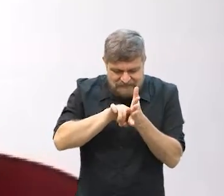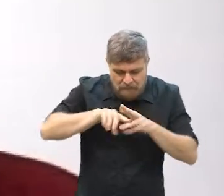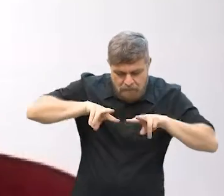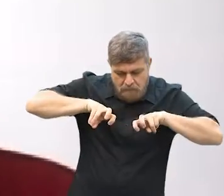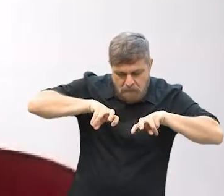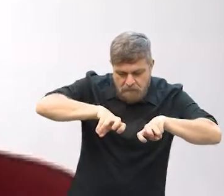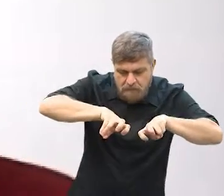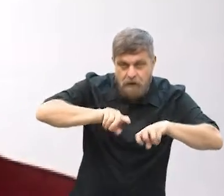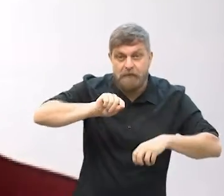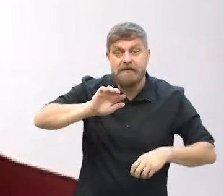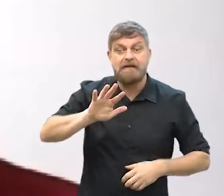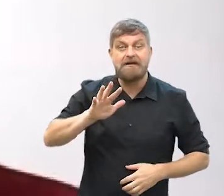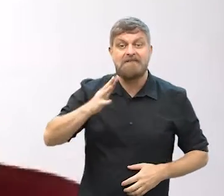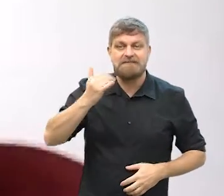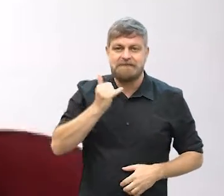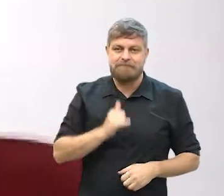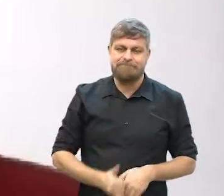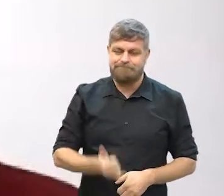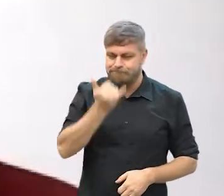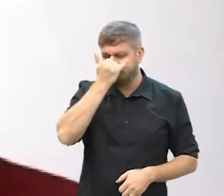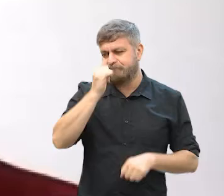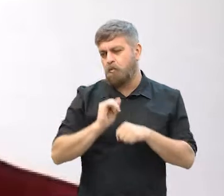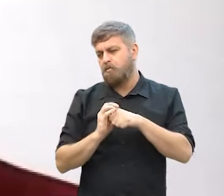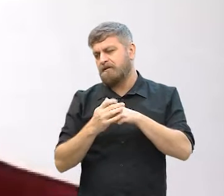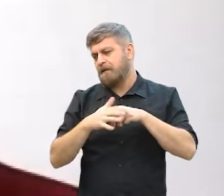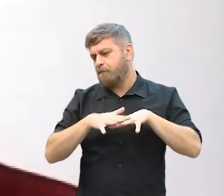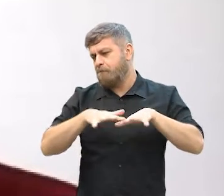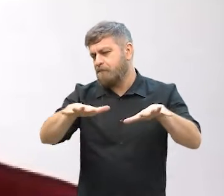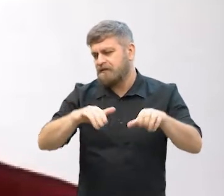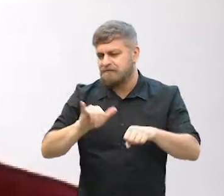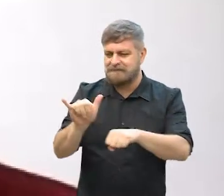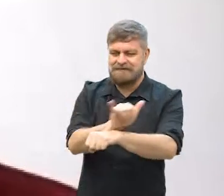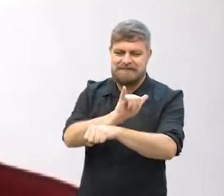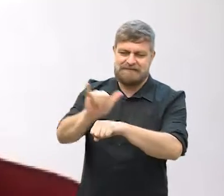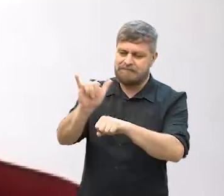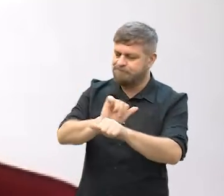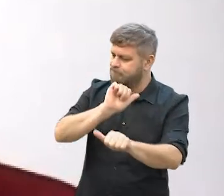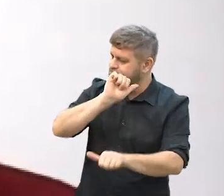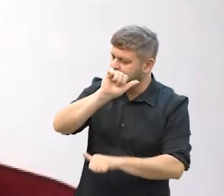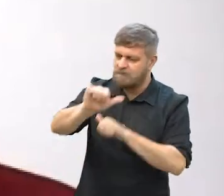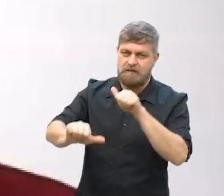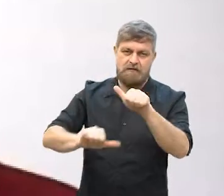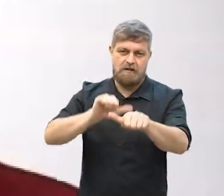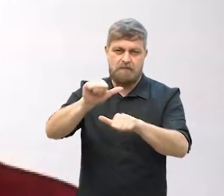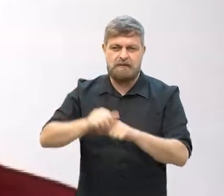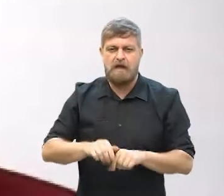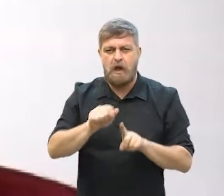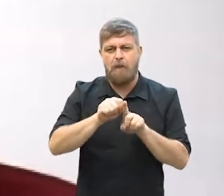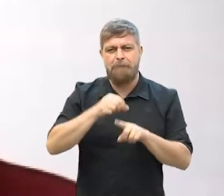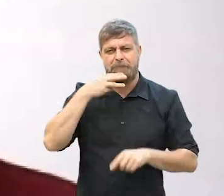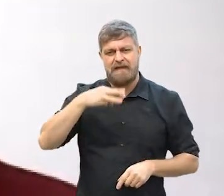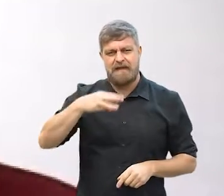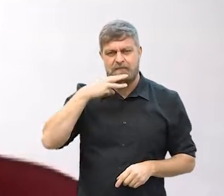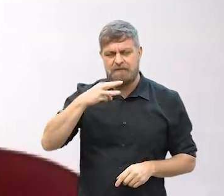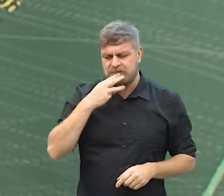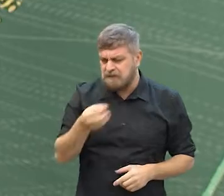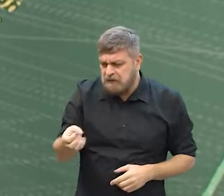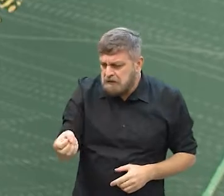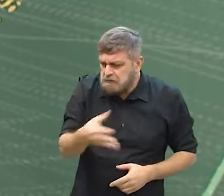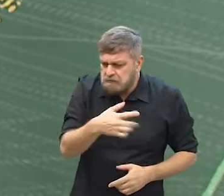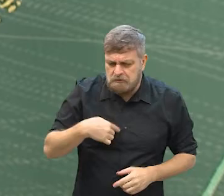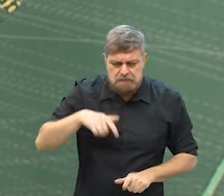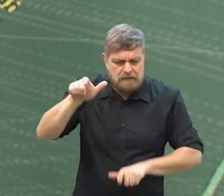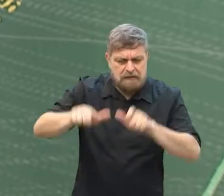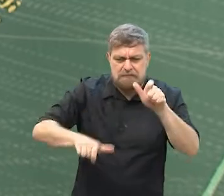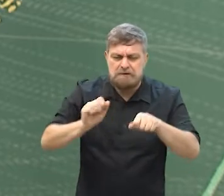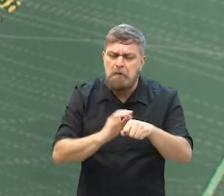edição. Mas aí a pandemia fez com que a gente tivesse que mudar todos os planos, né? Em questão de março ali estava tudo muito novo